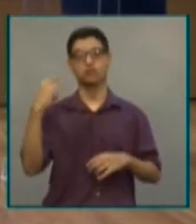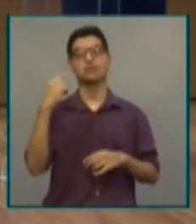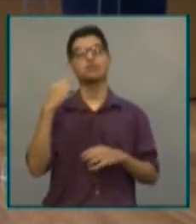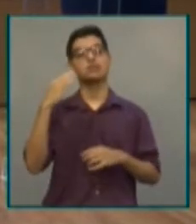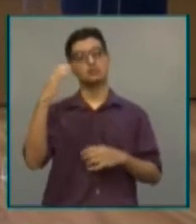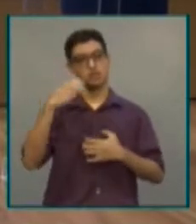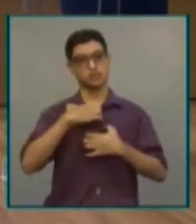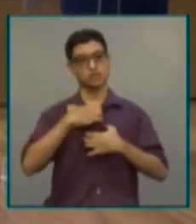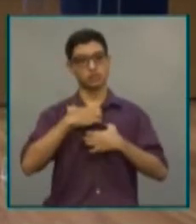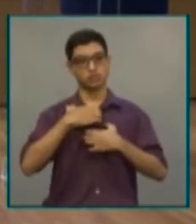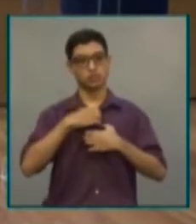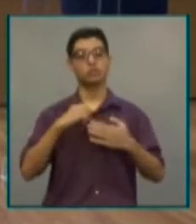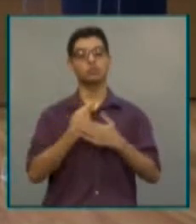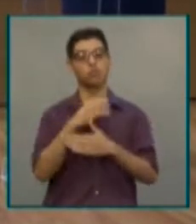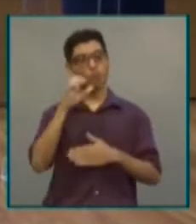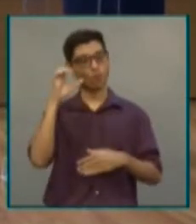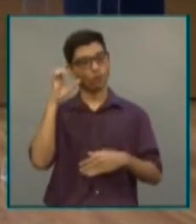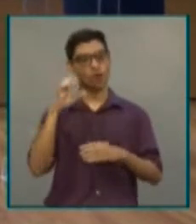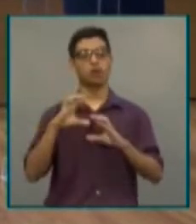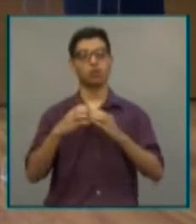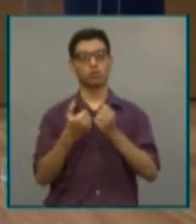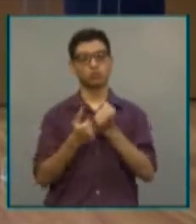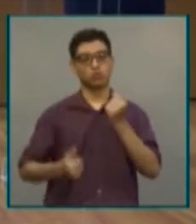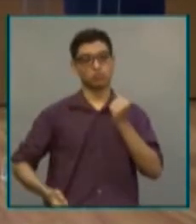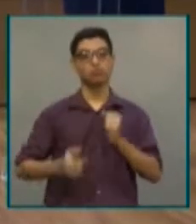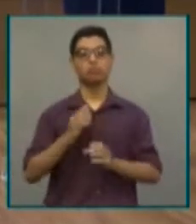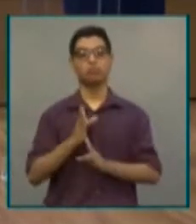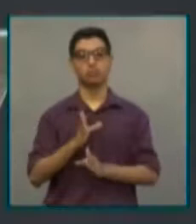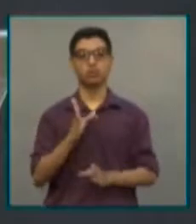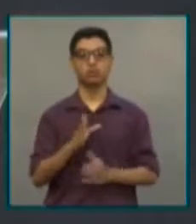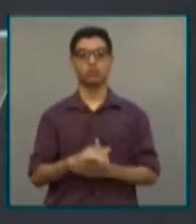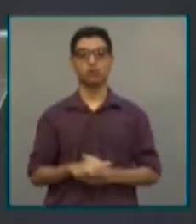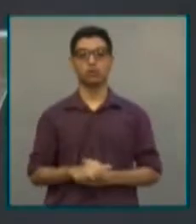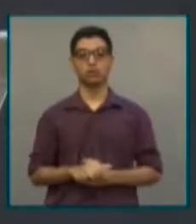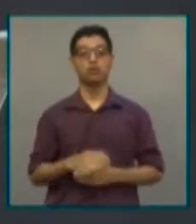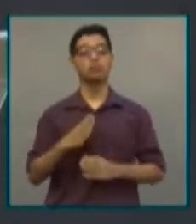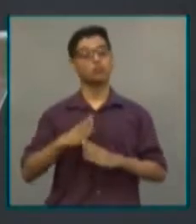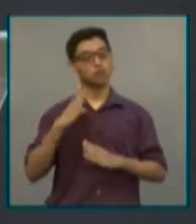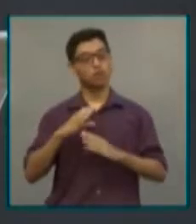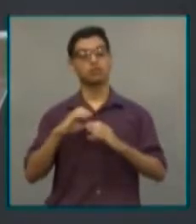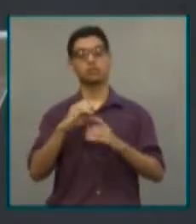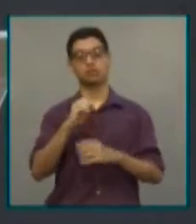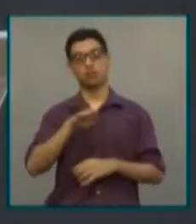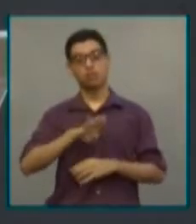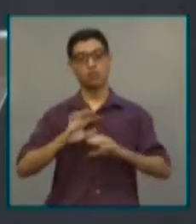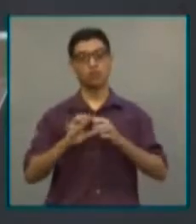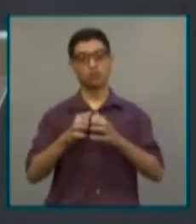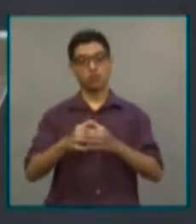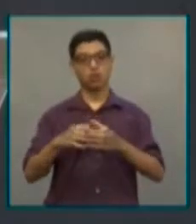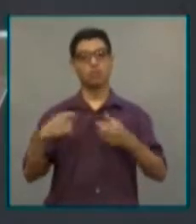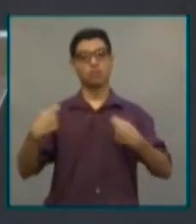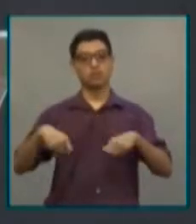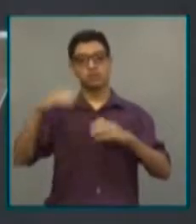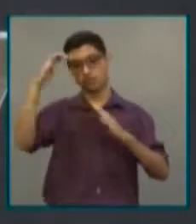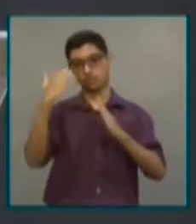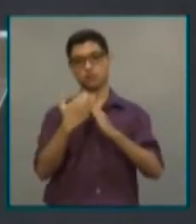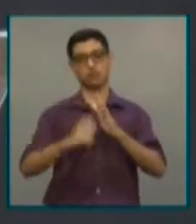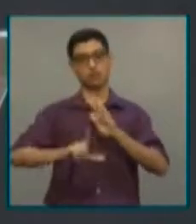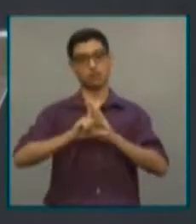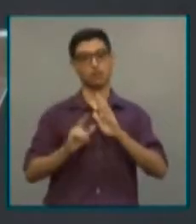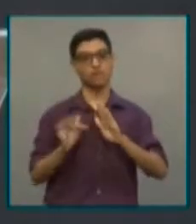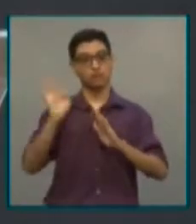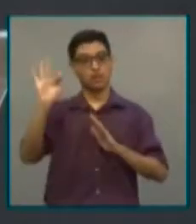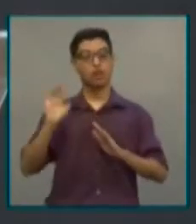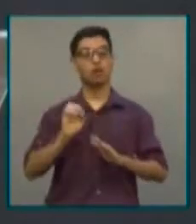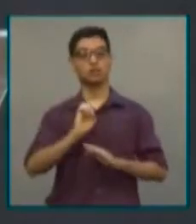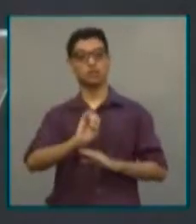de 20 anos, porque a maior obrigação da OAB é fazer valer a nossa lei federal. A partir do momento que